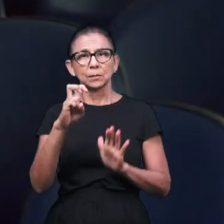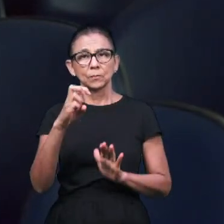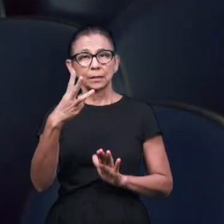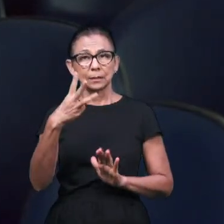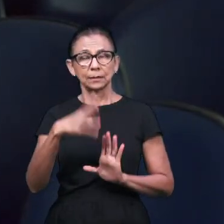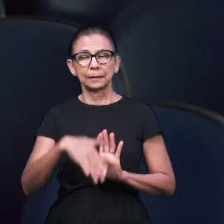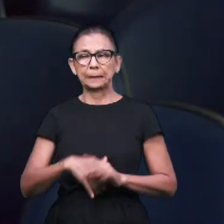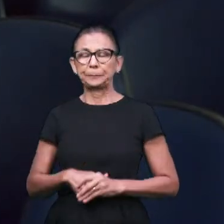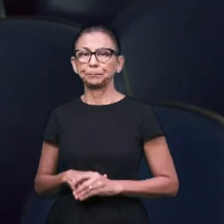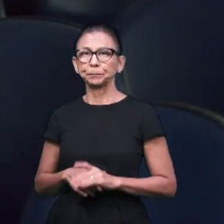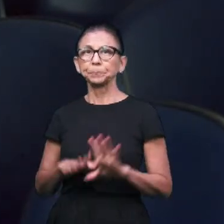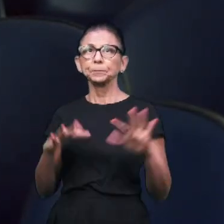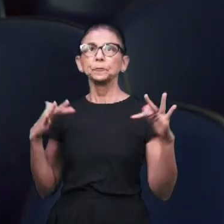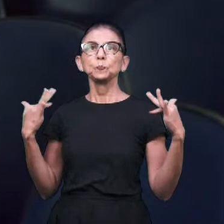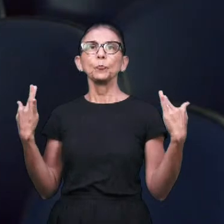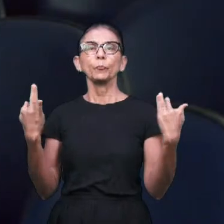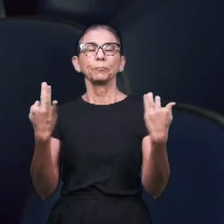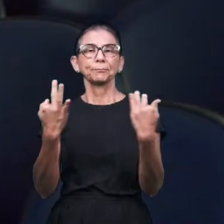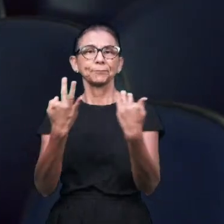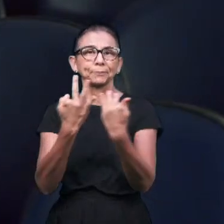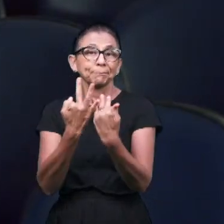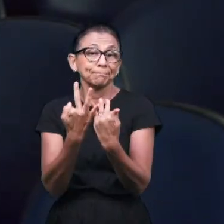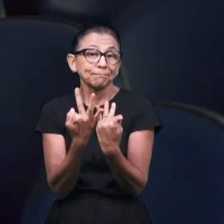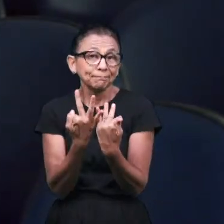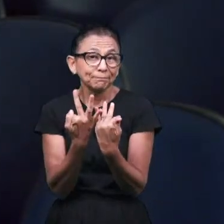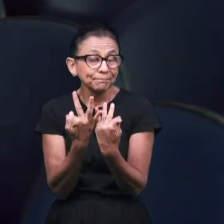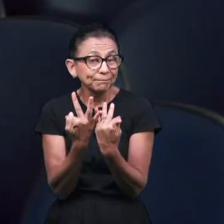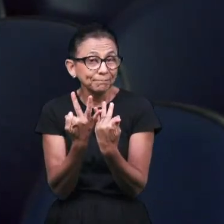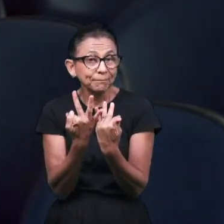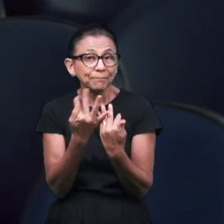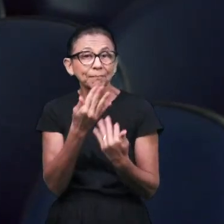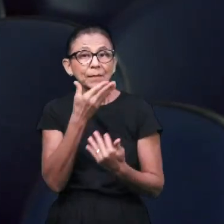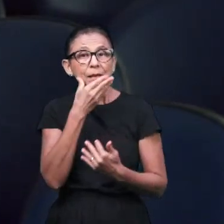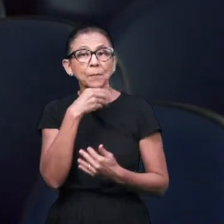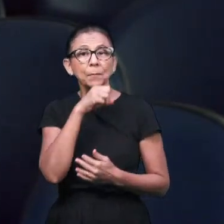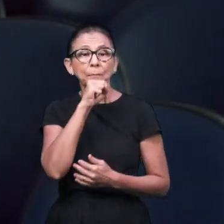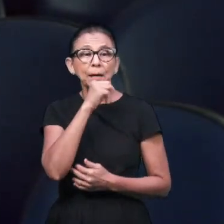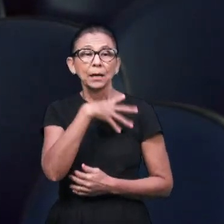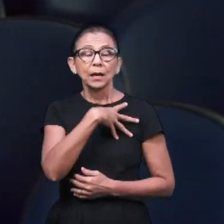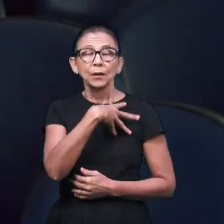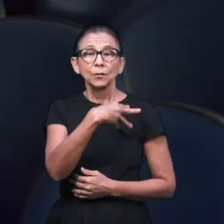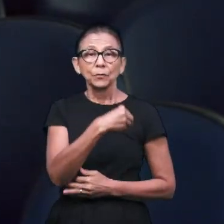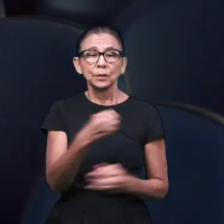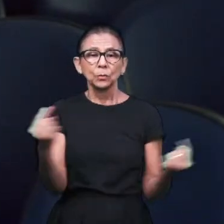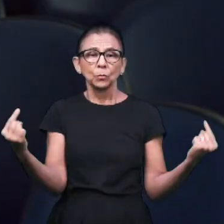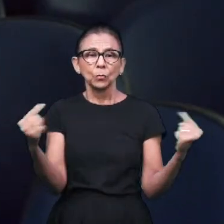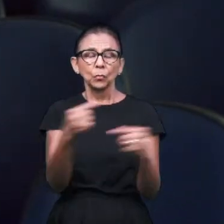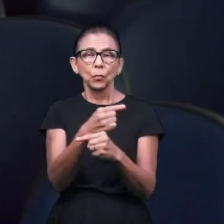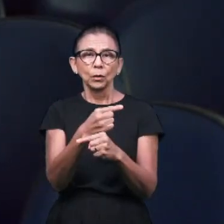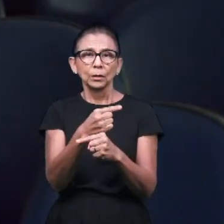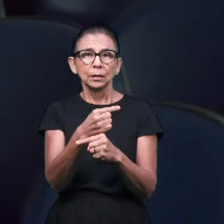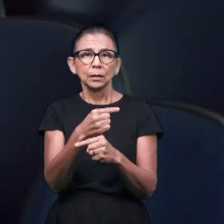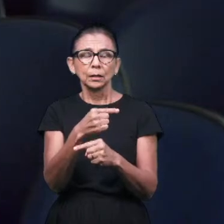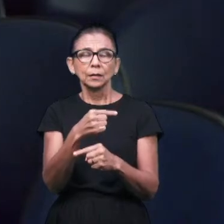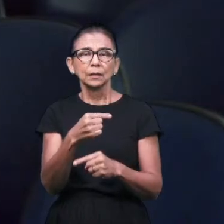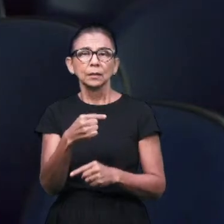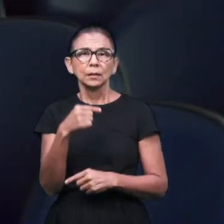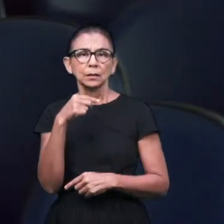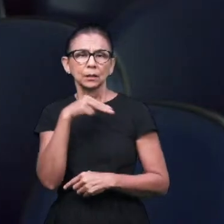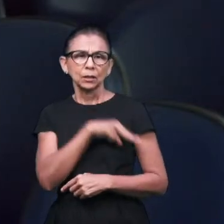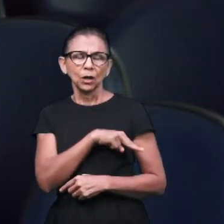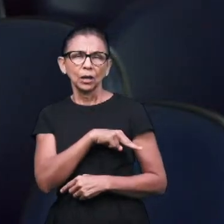problema nessa hora, o pai se voltará contra o filho contra o pai, a sogra contra a nora contra a sogra, e